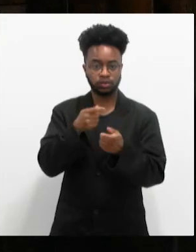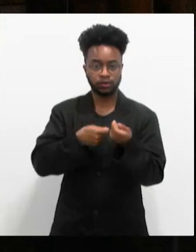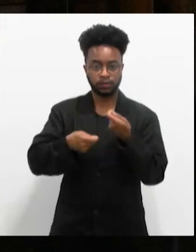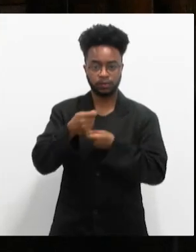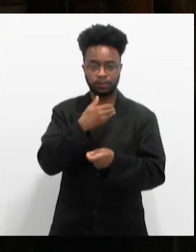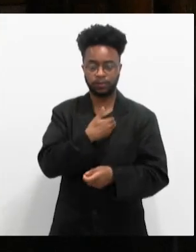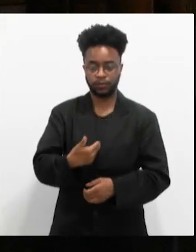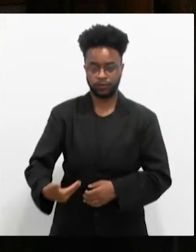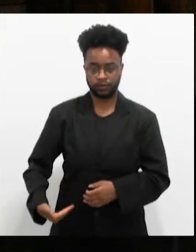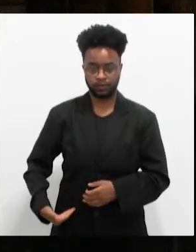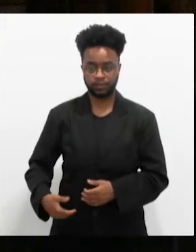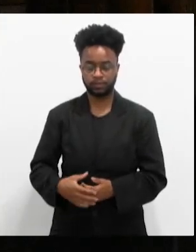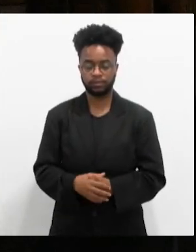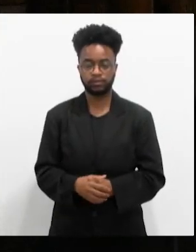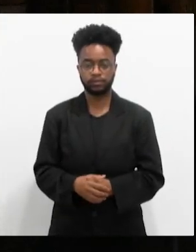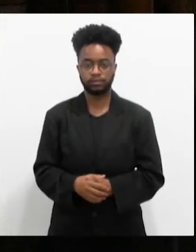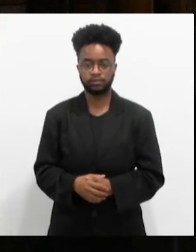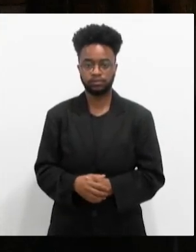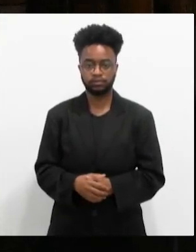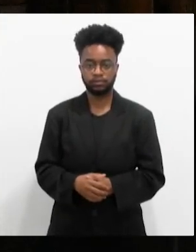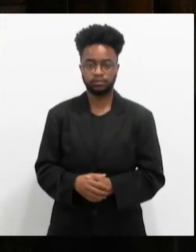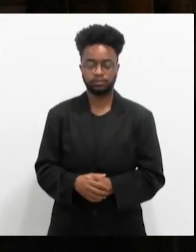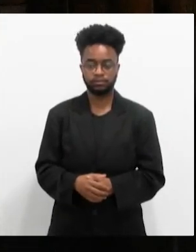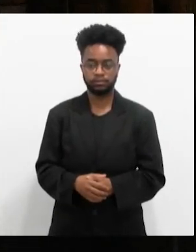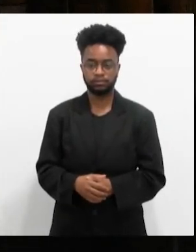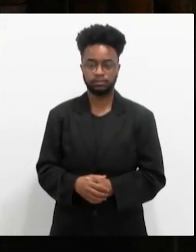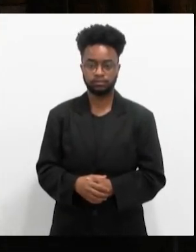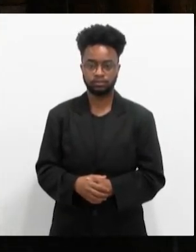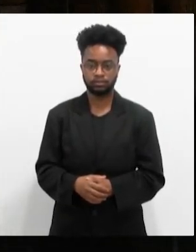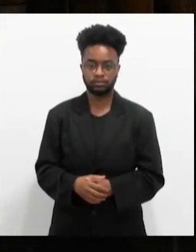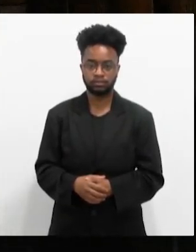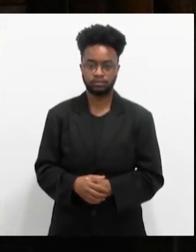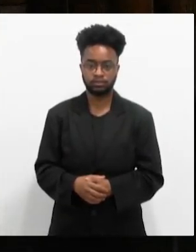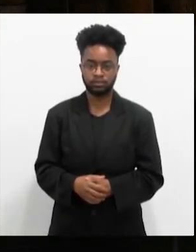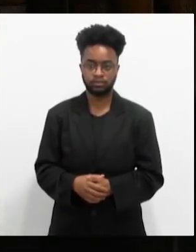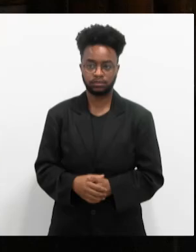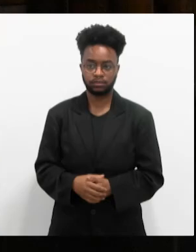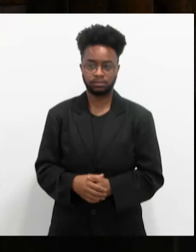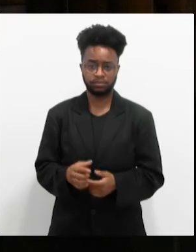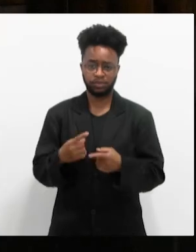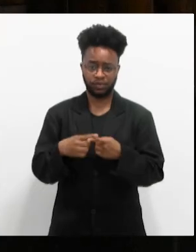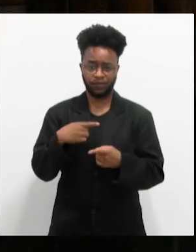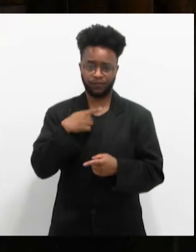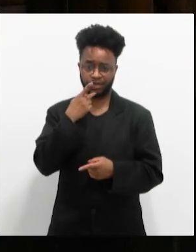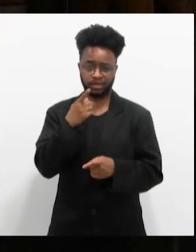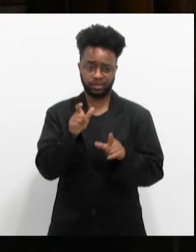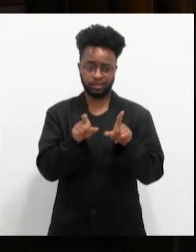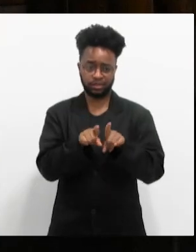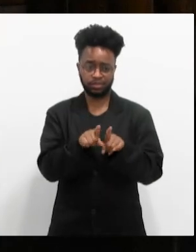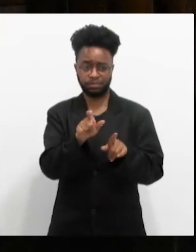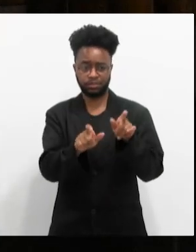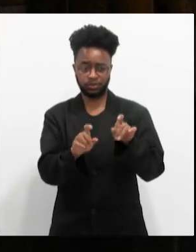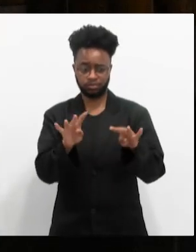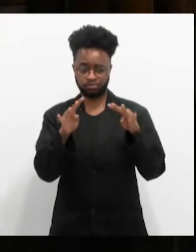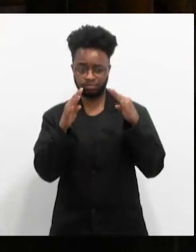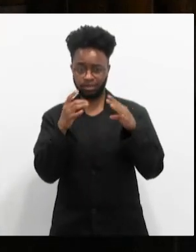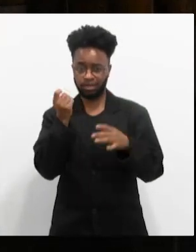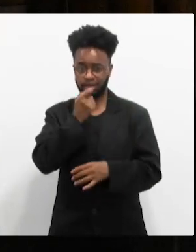públicas. Eu lá me referi, e arranquei alguns risos da plateia, que tem